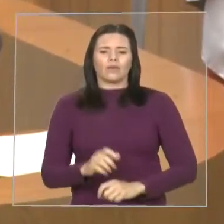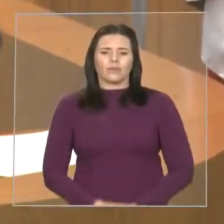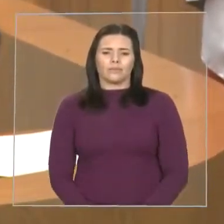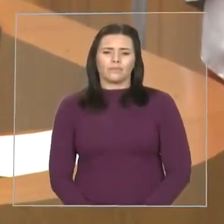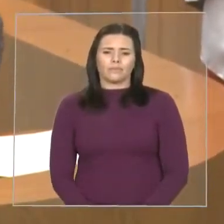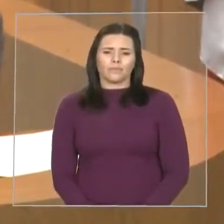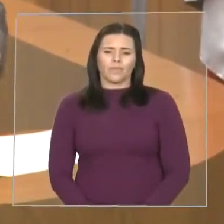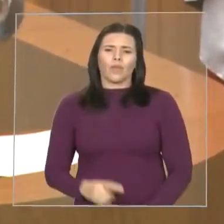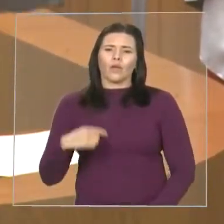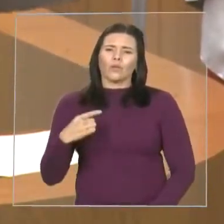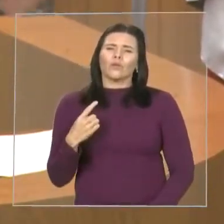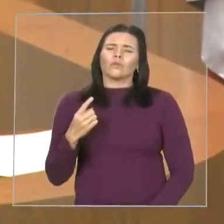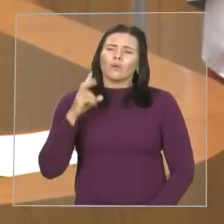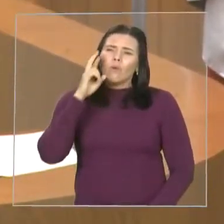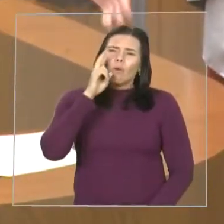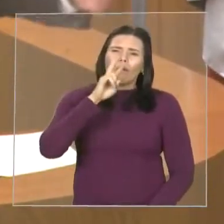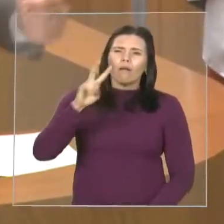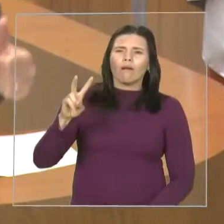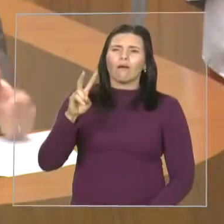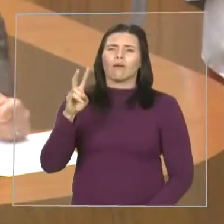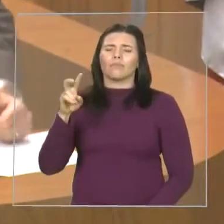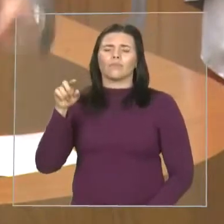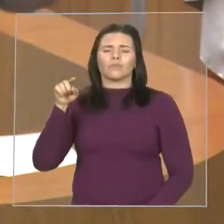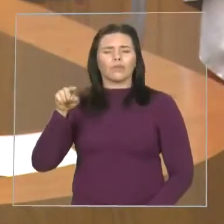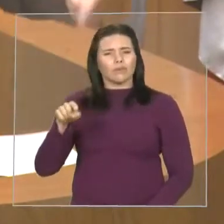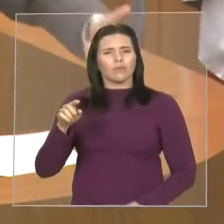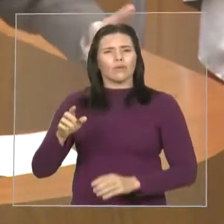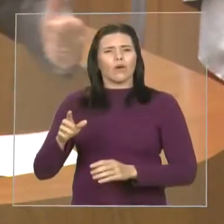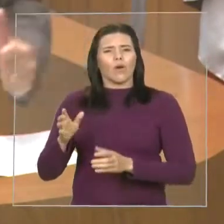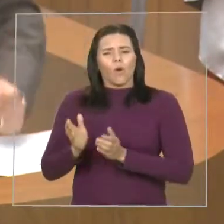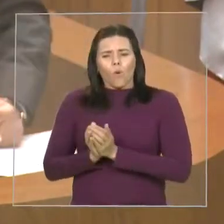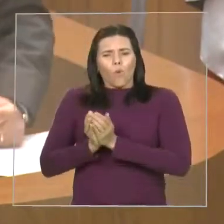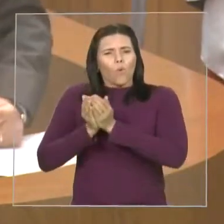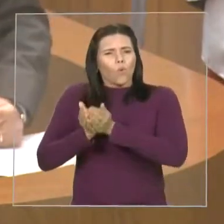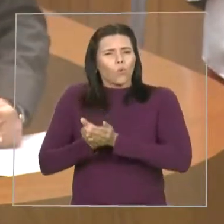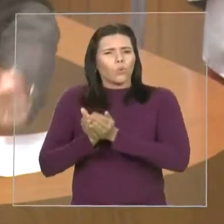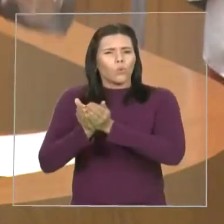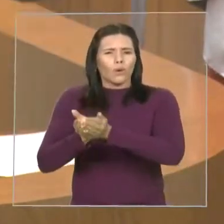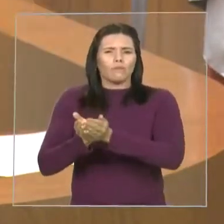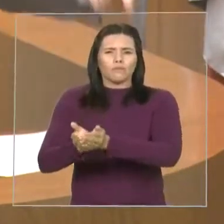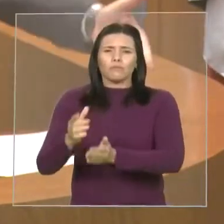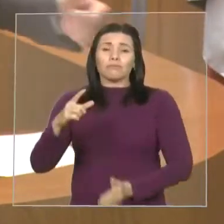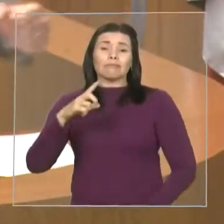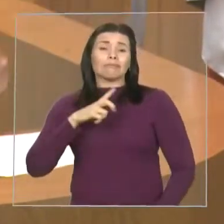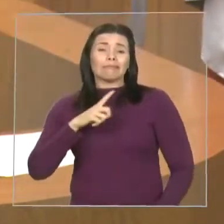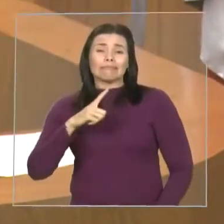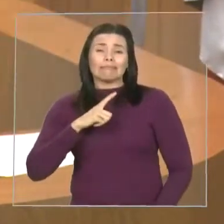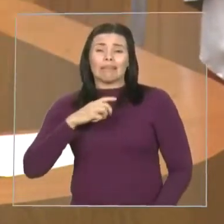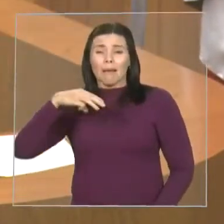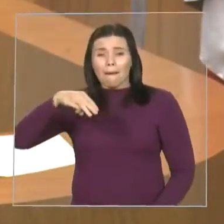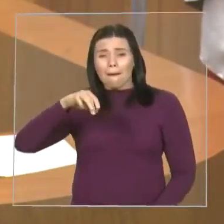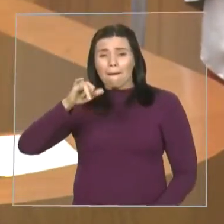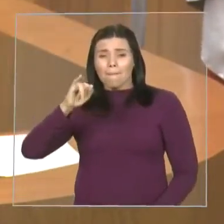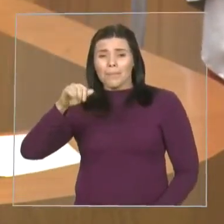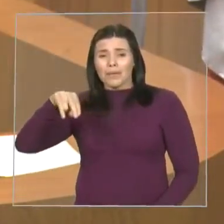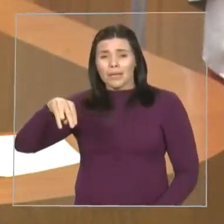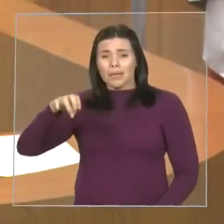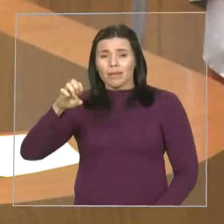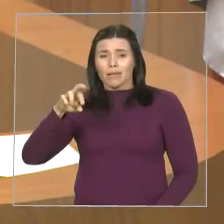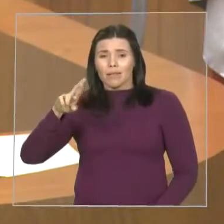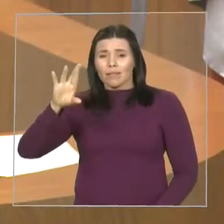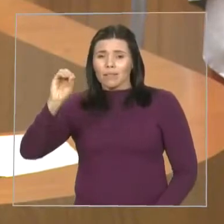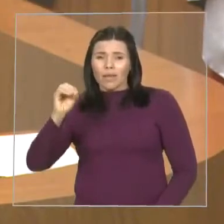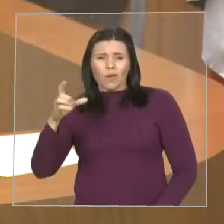o navio levar o minério e a nossa riqueza e não fica nada para o Maranhão. E é verdade, porque não é verticalizada a produção do minério, deputado